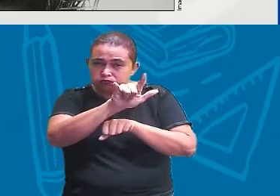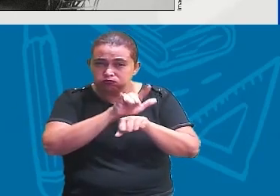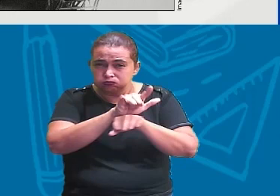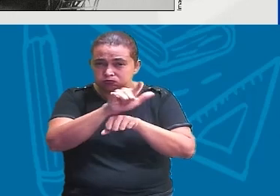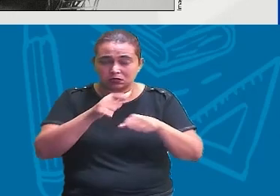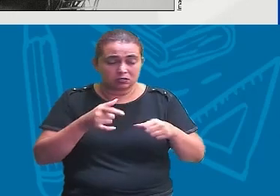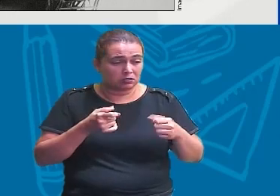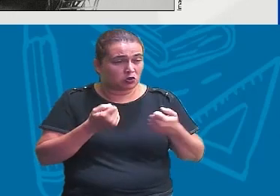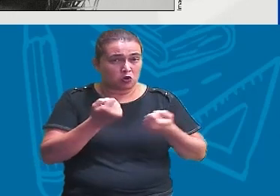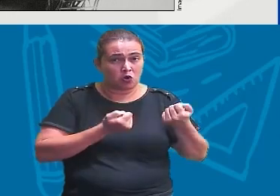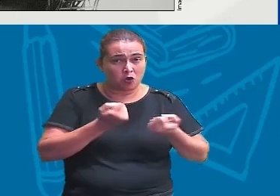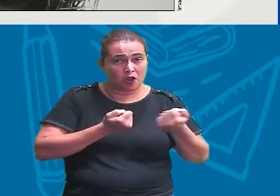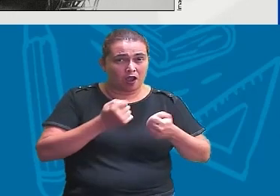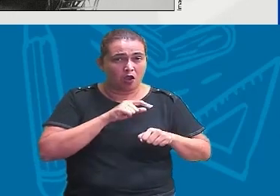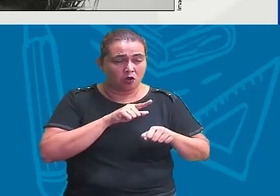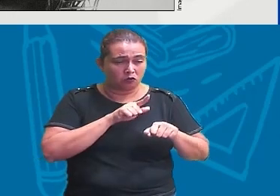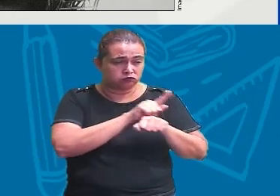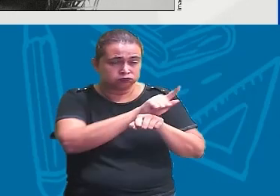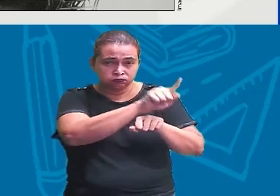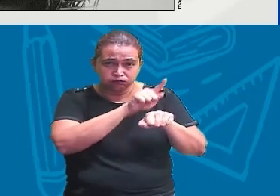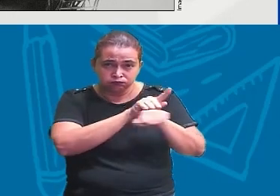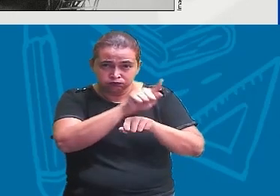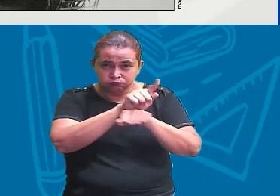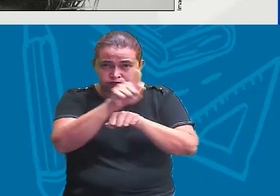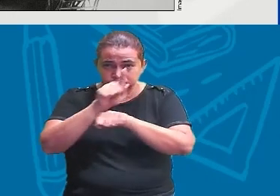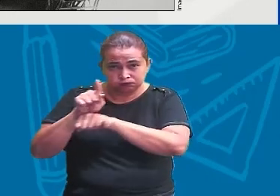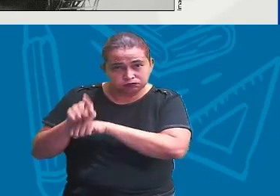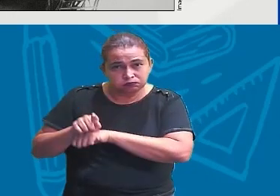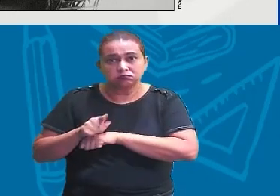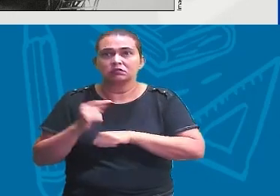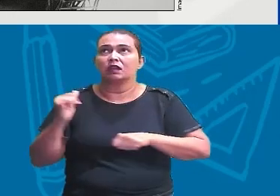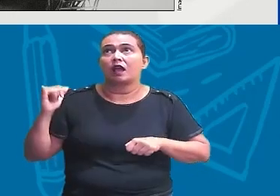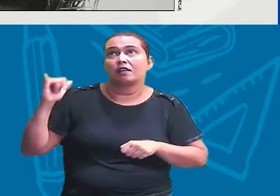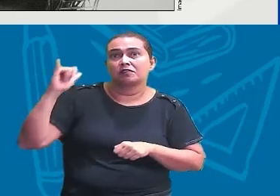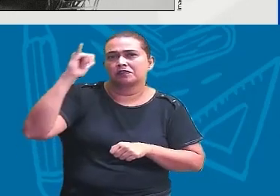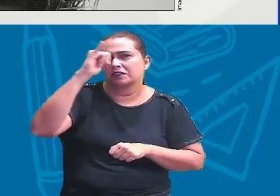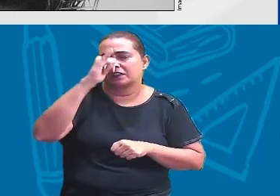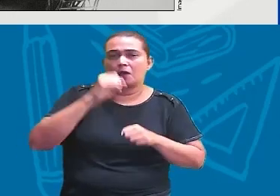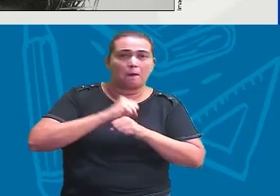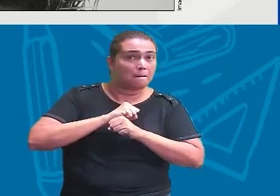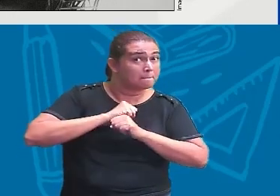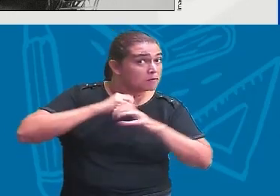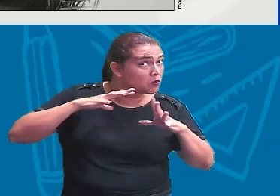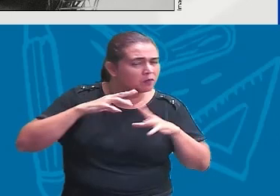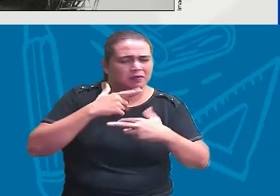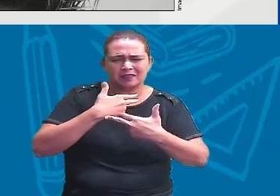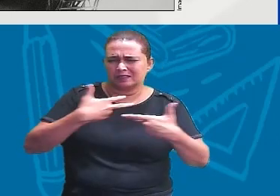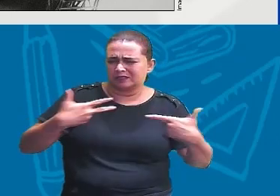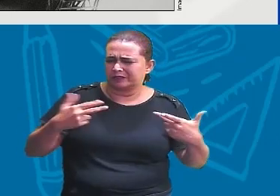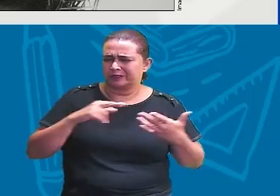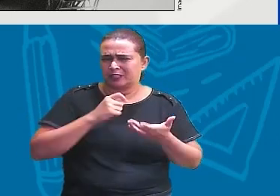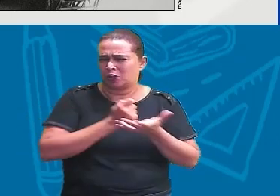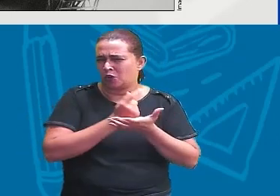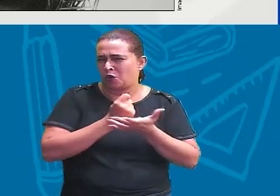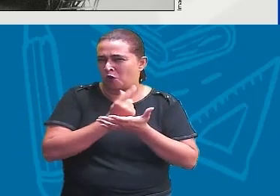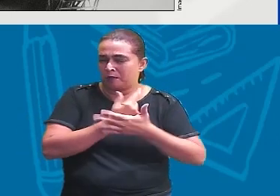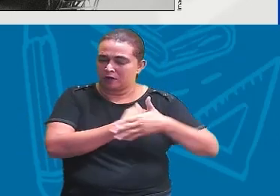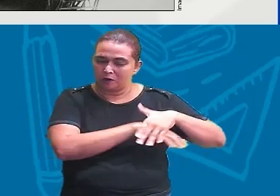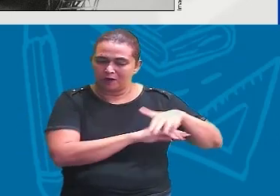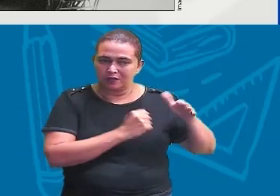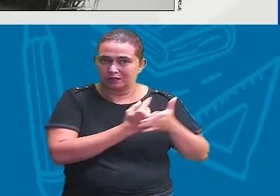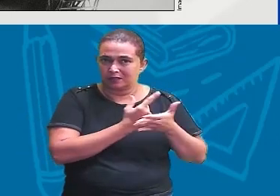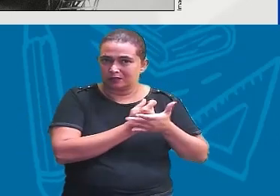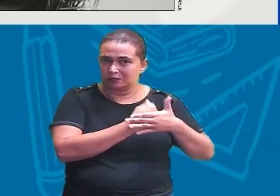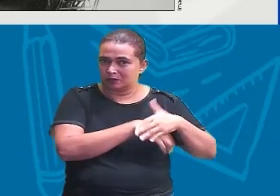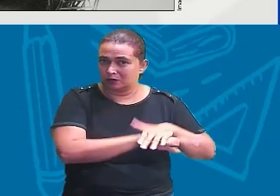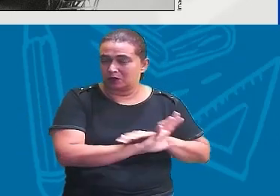e etc. Então, todo mundo já estava numa certa expectativa. E essa expectativa agora ela vai ser colocada em